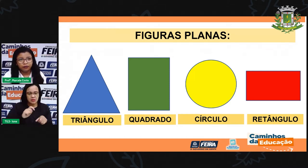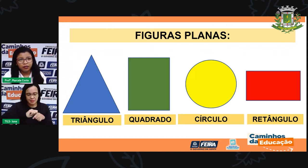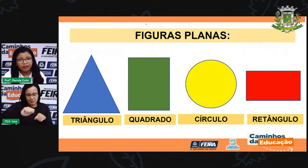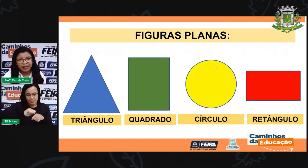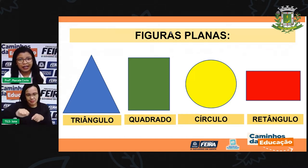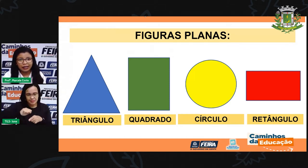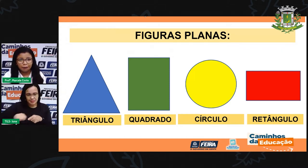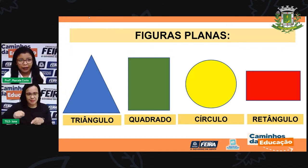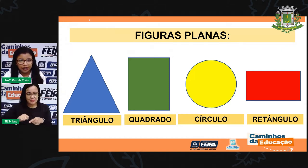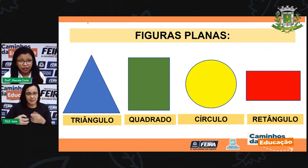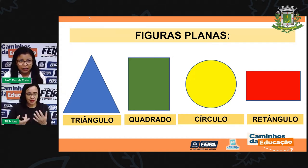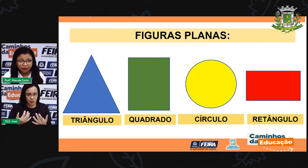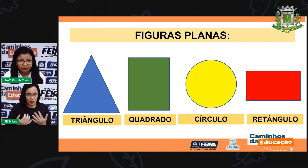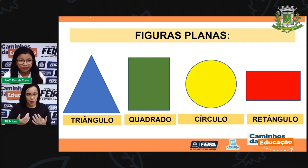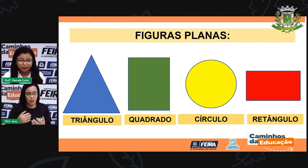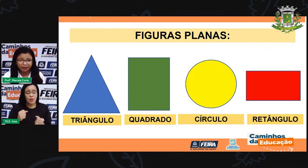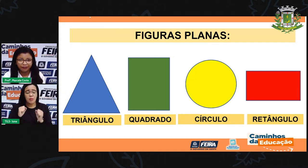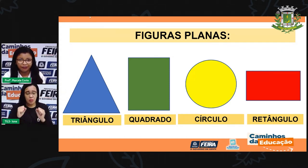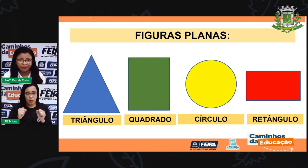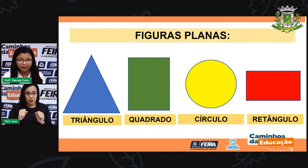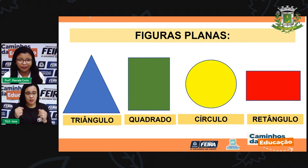fazer essa prática